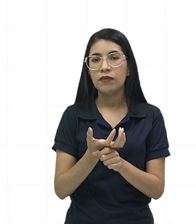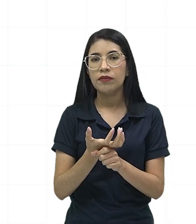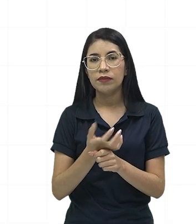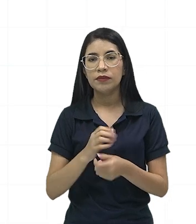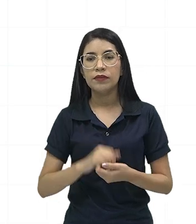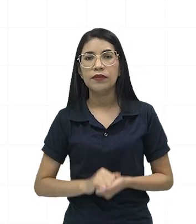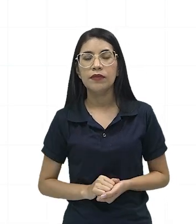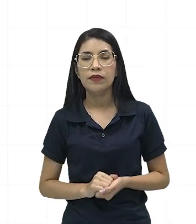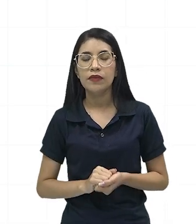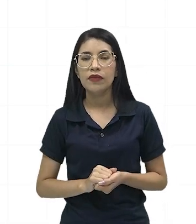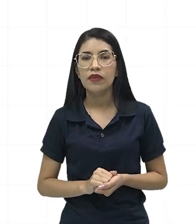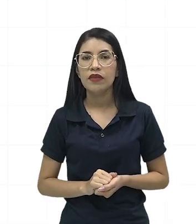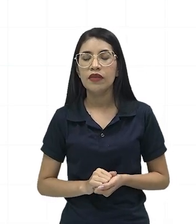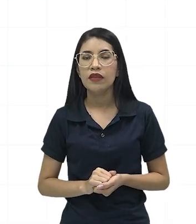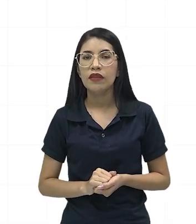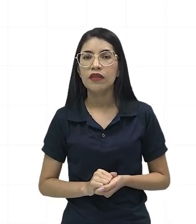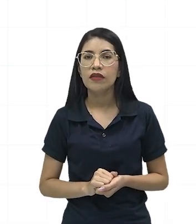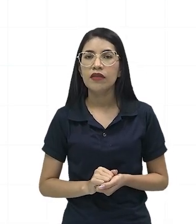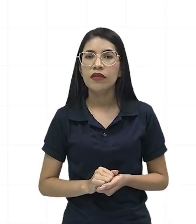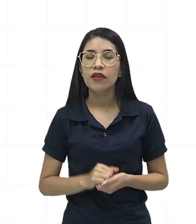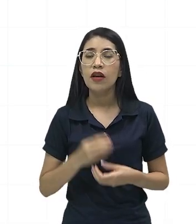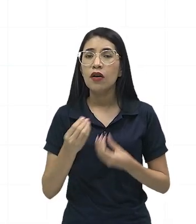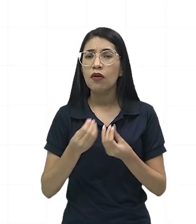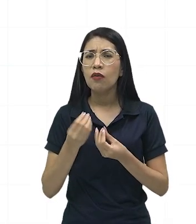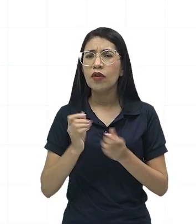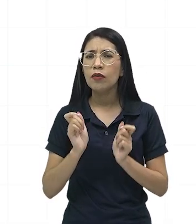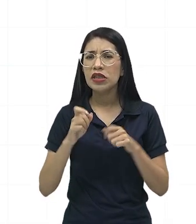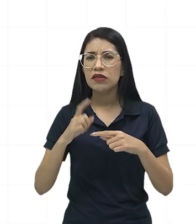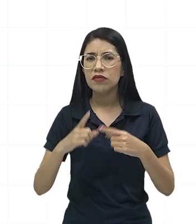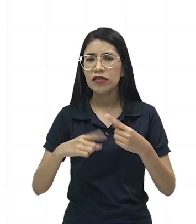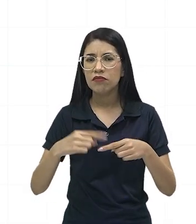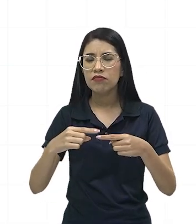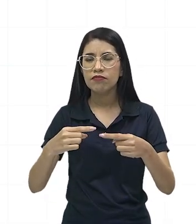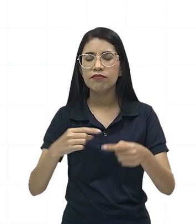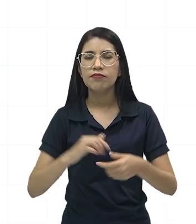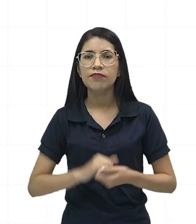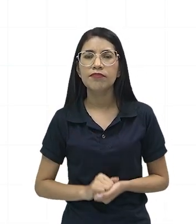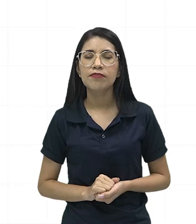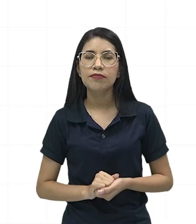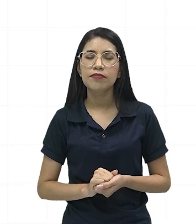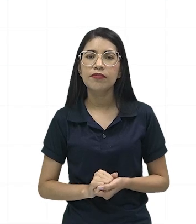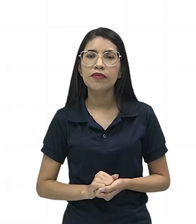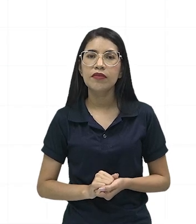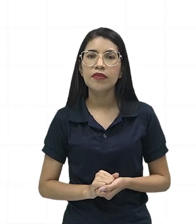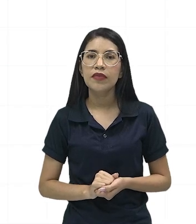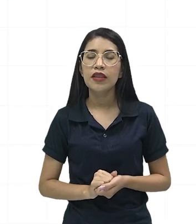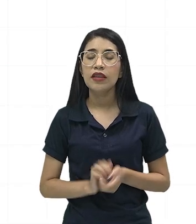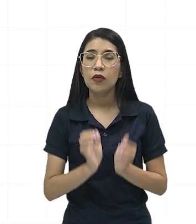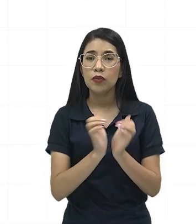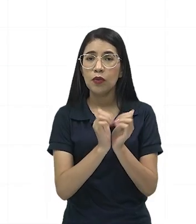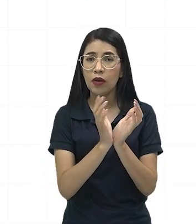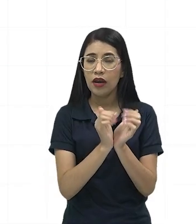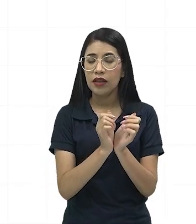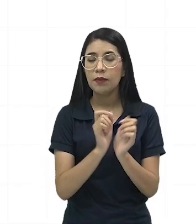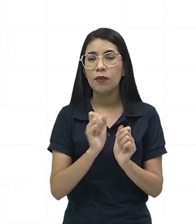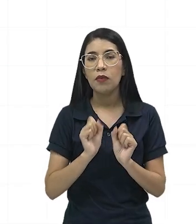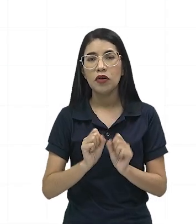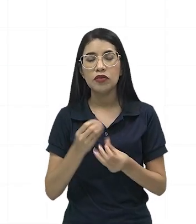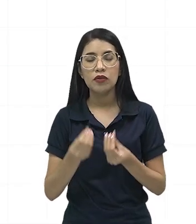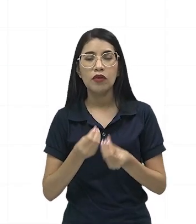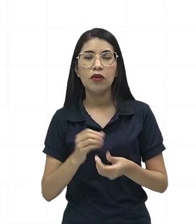mar como exemplo. E como é que funciona a reprodução desses organismos? A reprodução dos quinidários pode se dar de